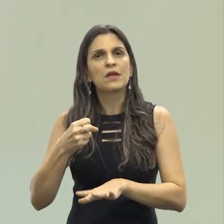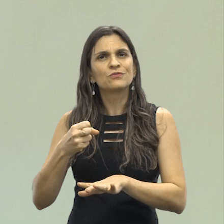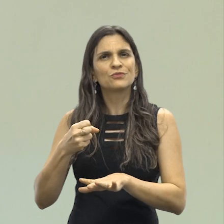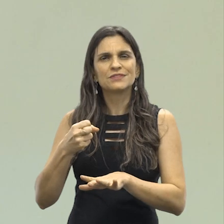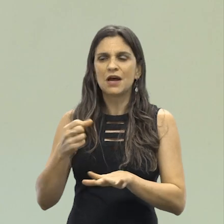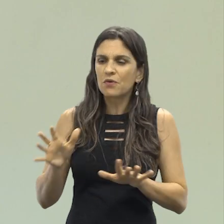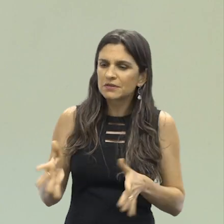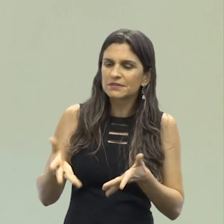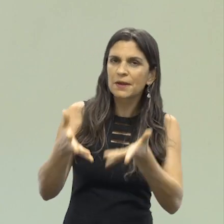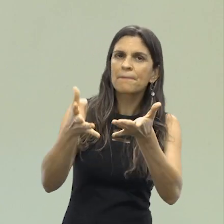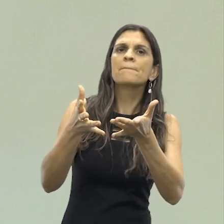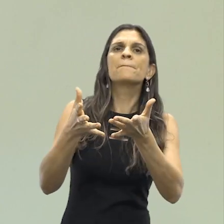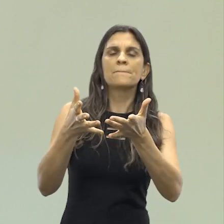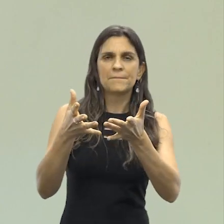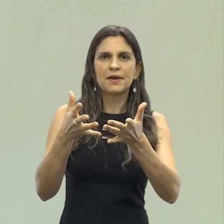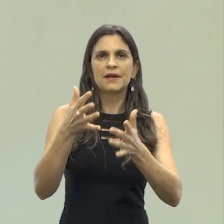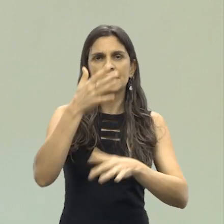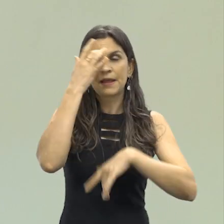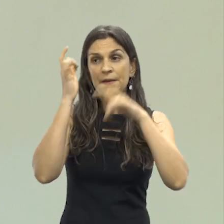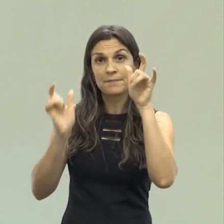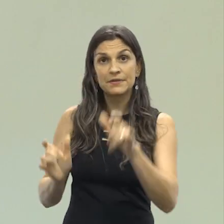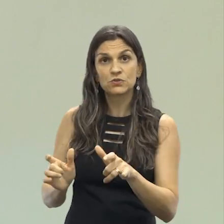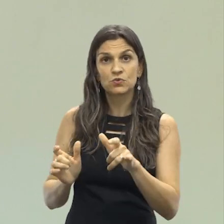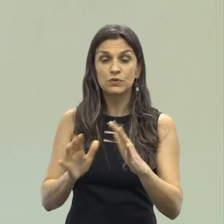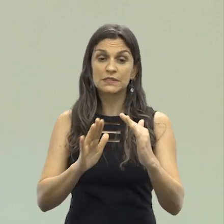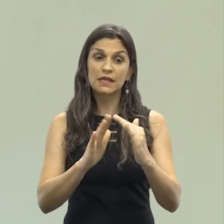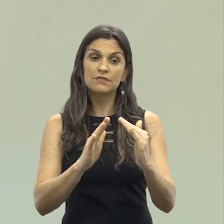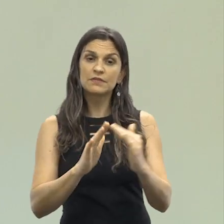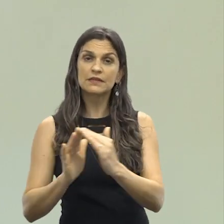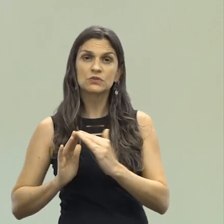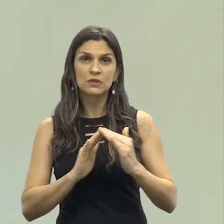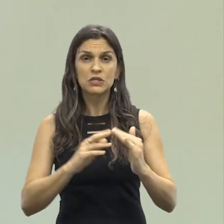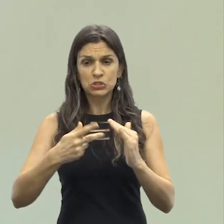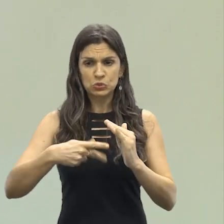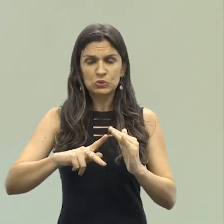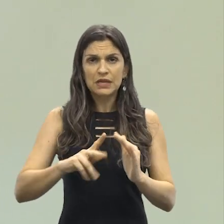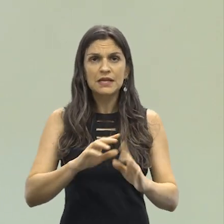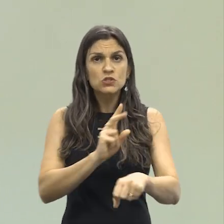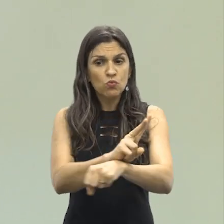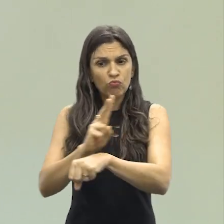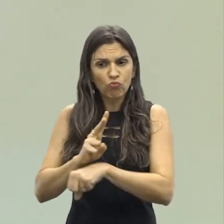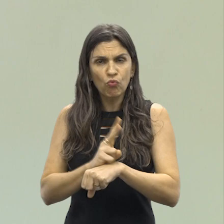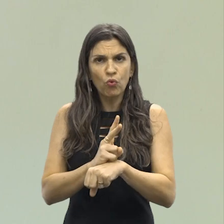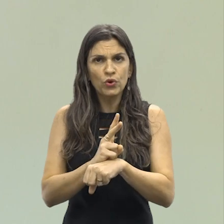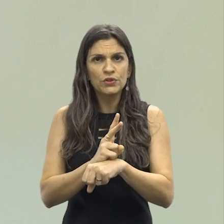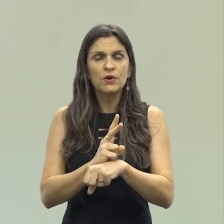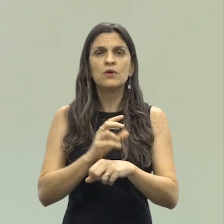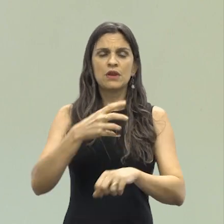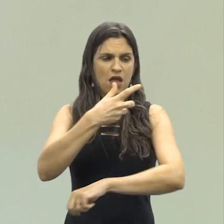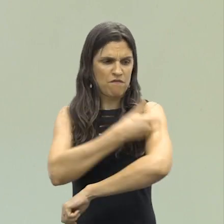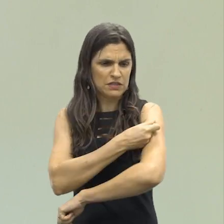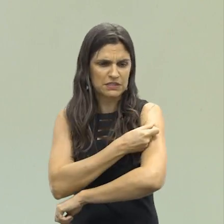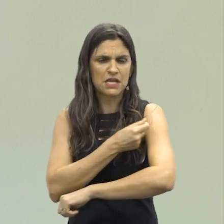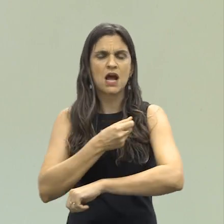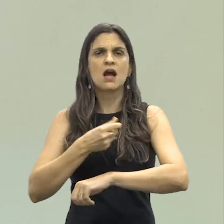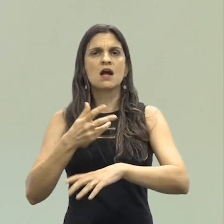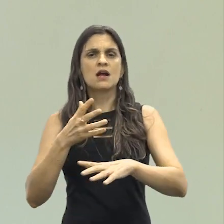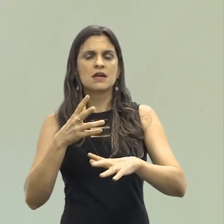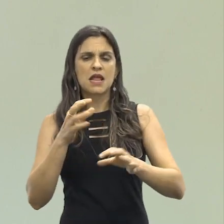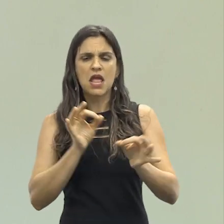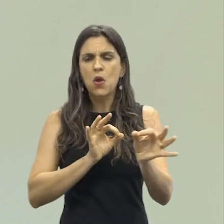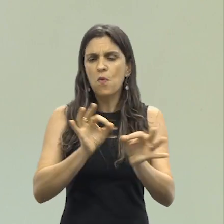produtores independentes ou de ONGs. Então esses animais passam por uma prévia avaliação, esses animais recebem então a vacinação,